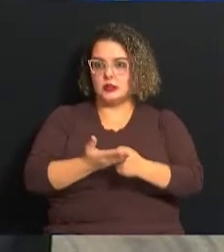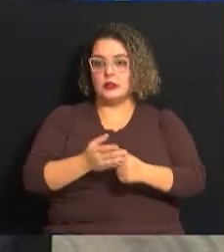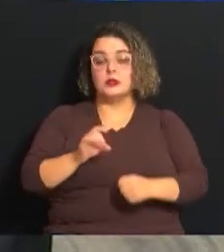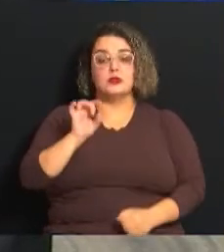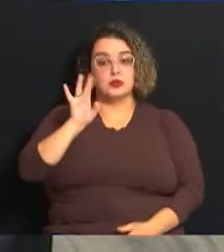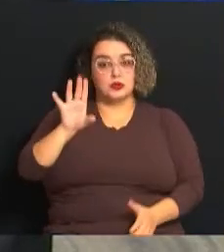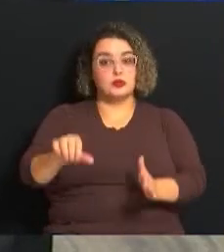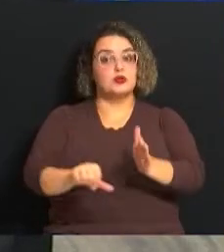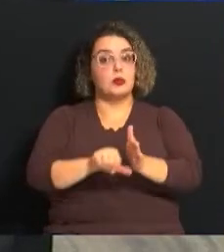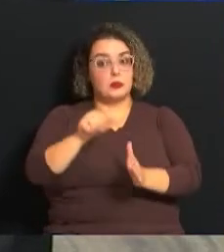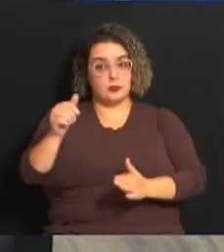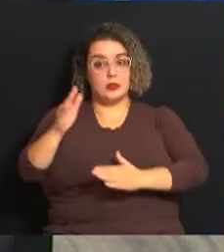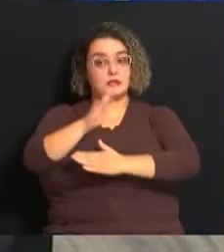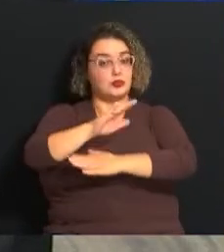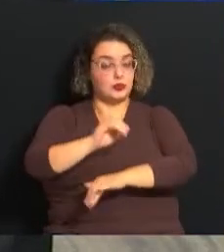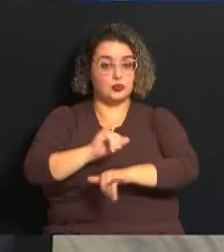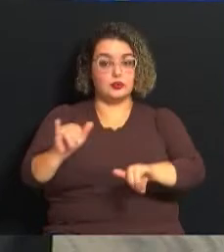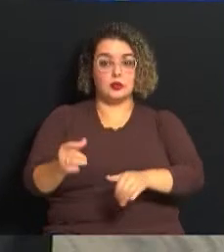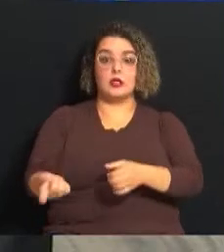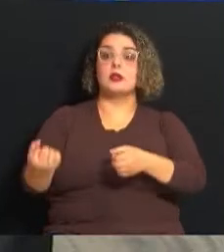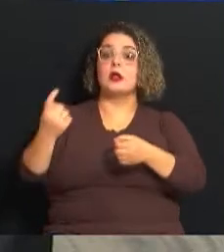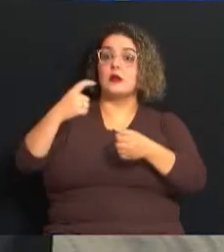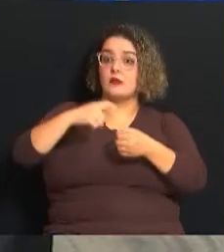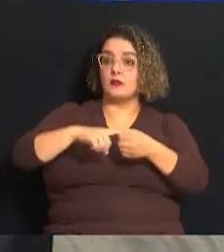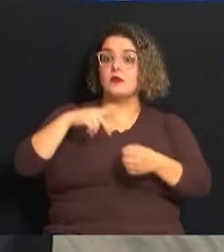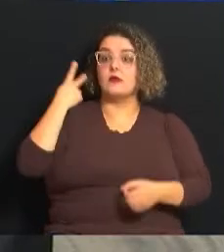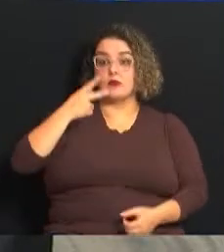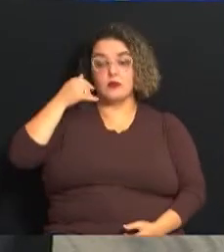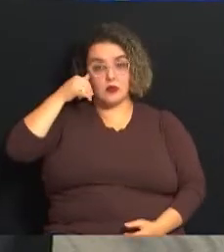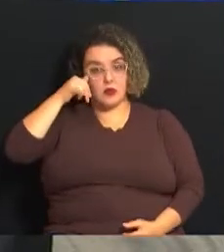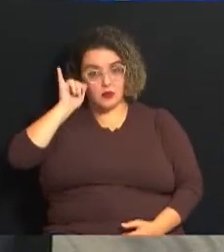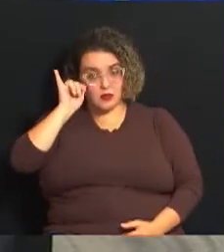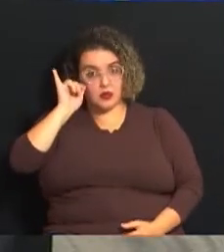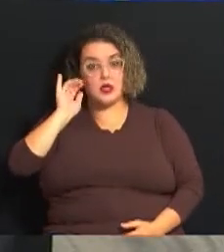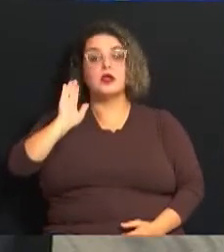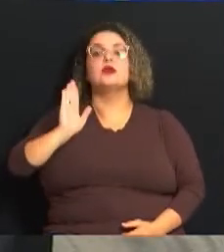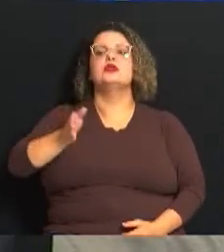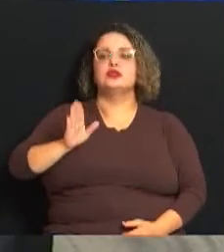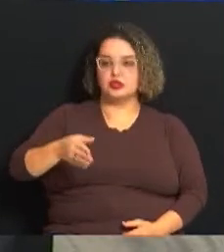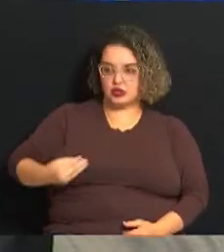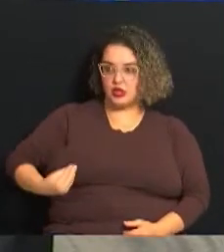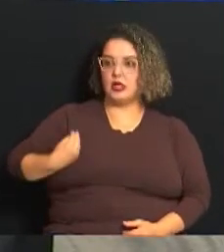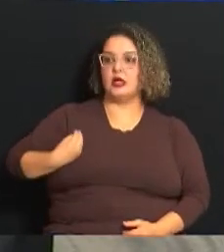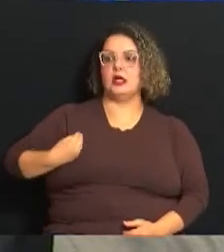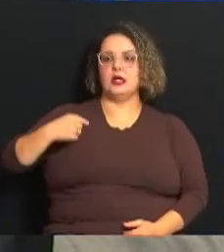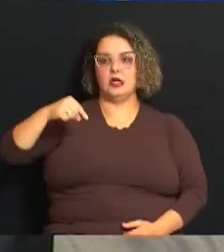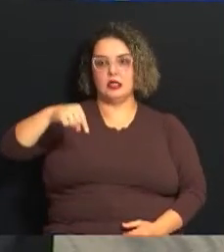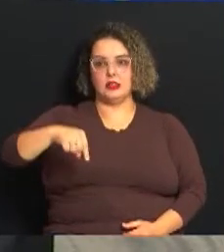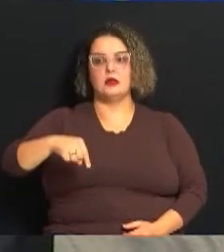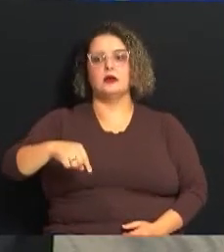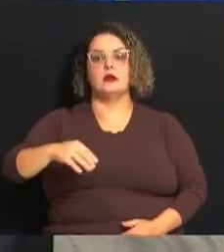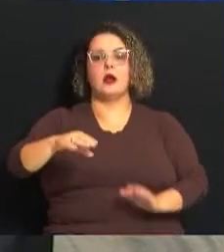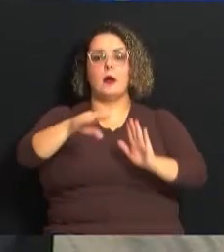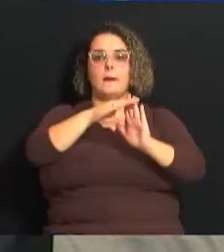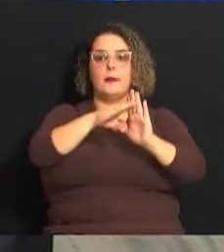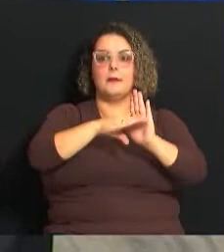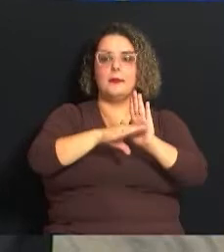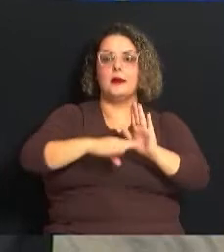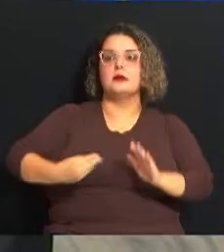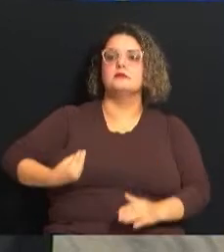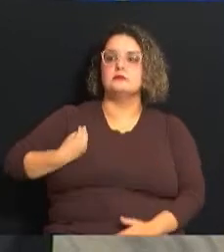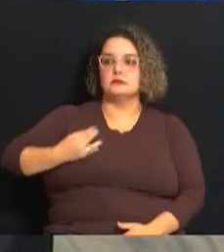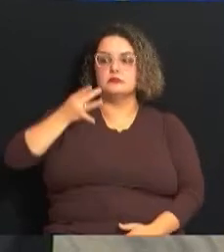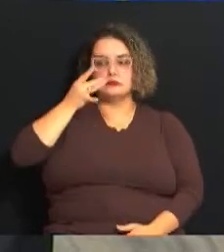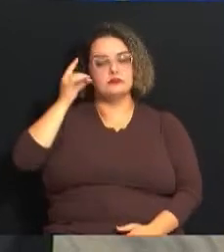no Câmara Notícia. E na volta, o vereador Paulo Búfalo já está aqui nos nossos estúdios, tem em pauta ao vivo. A Mina